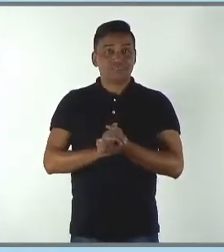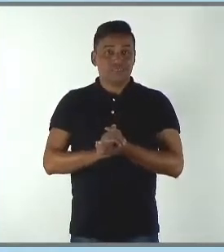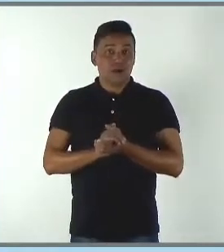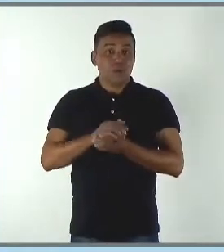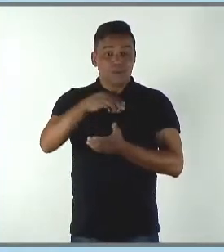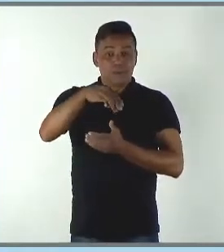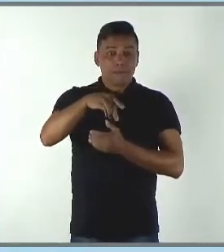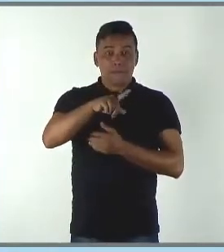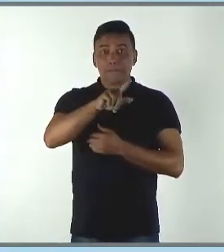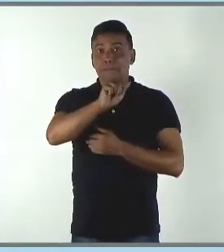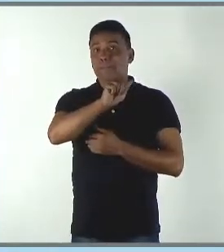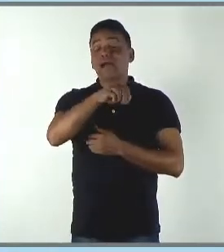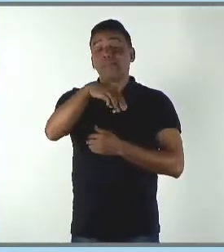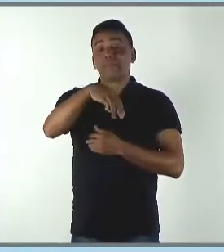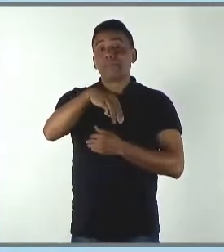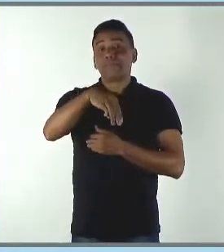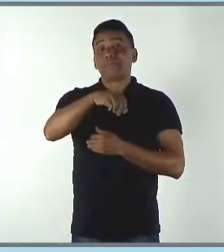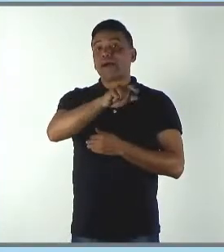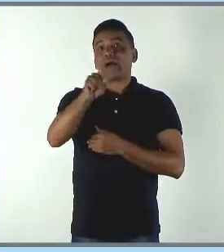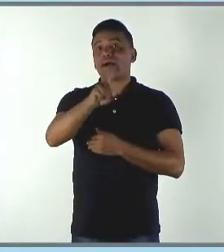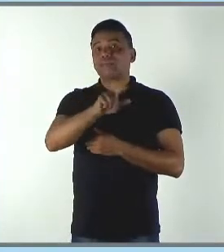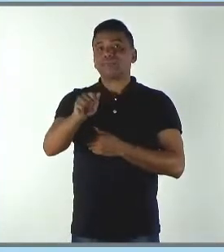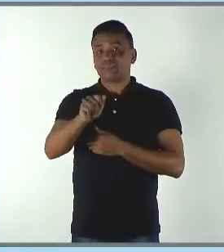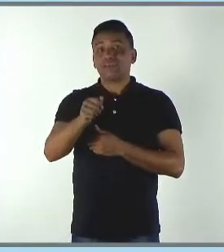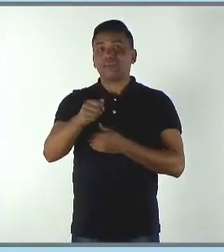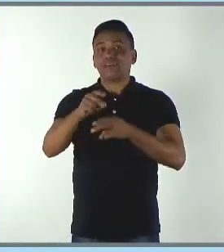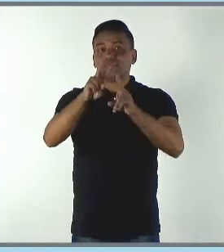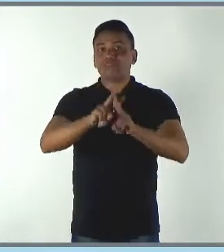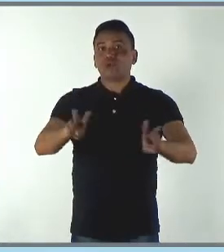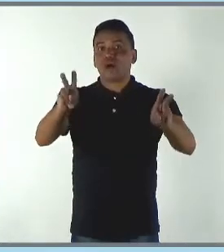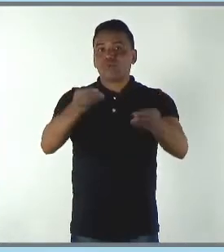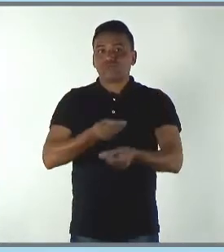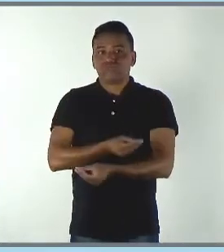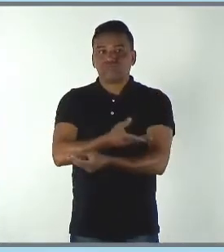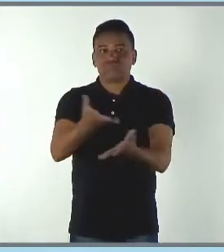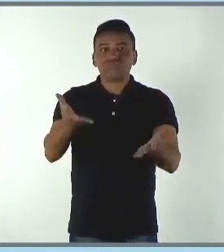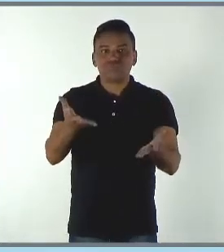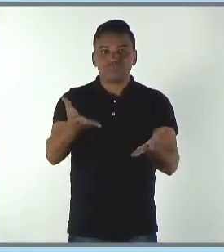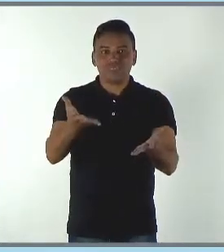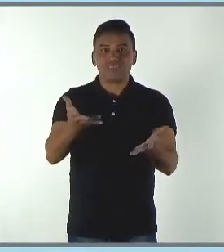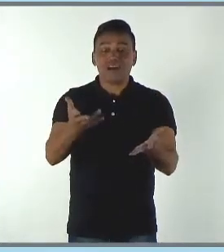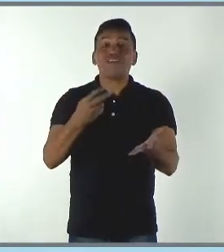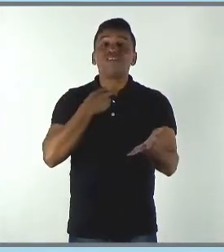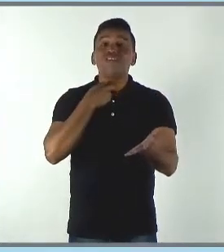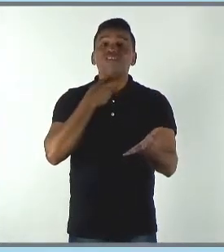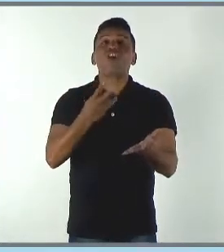visibilidade, condição editorial de circulação a essas vozes. Então, nesse sentido,